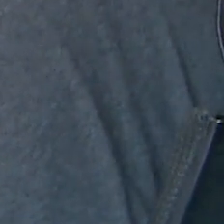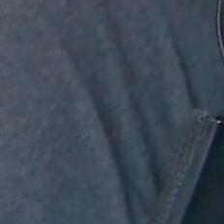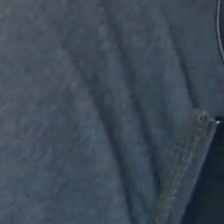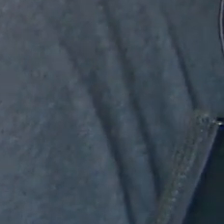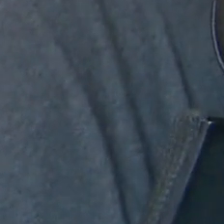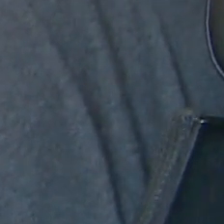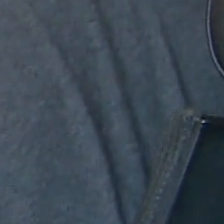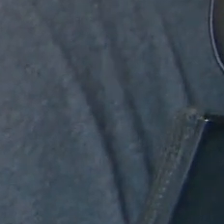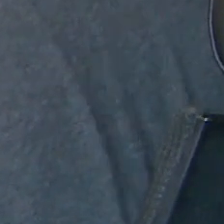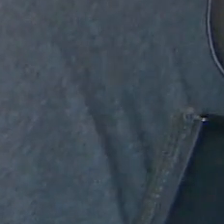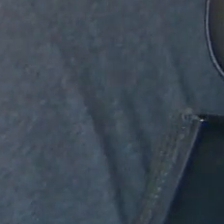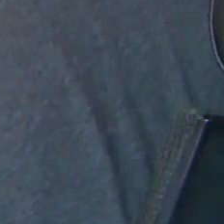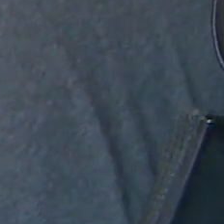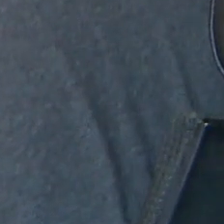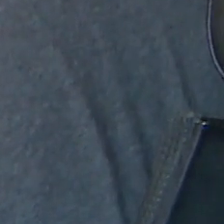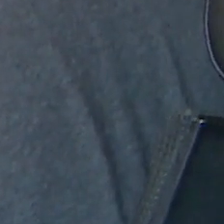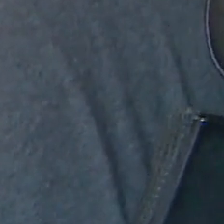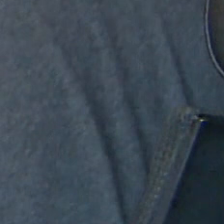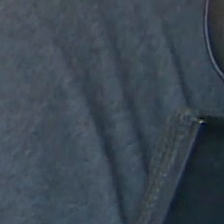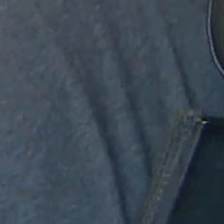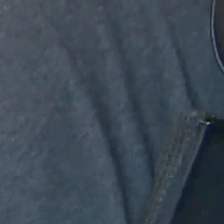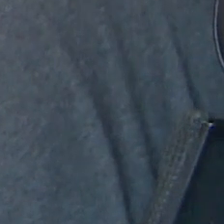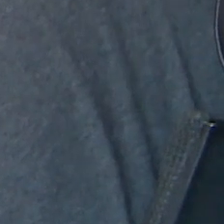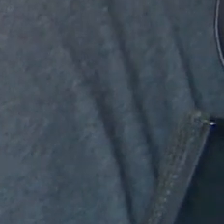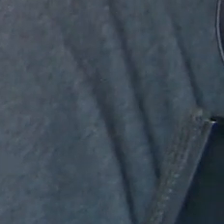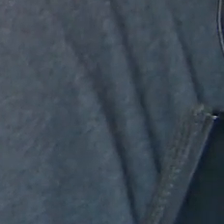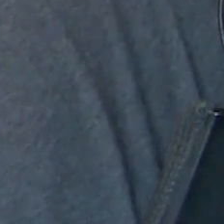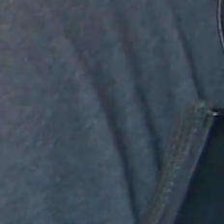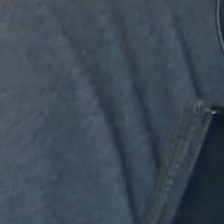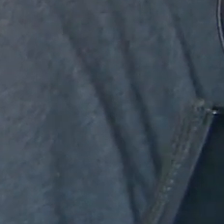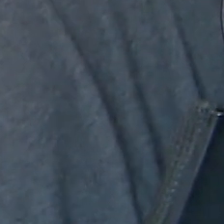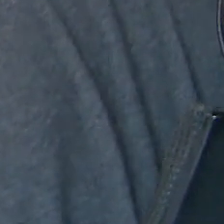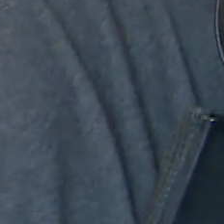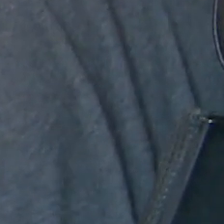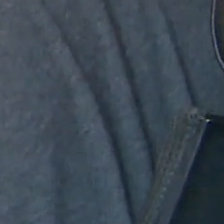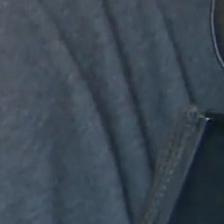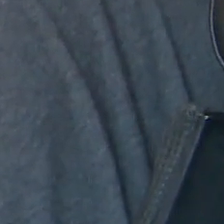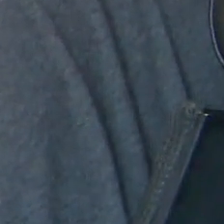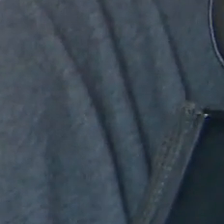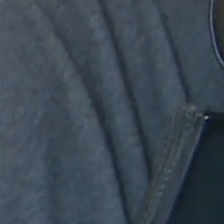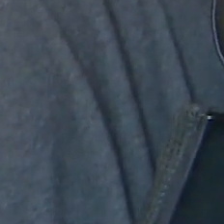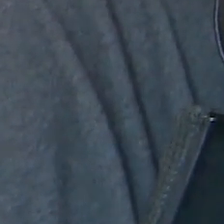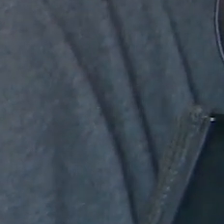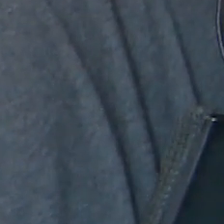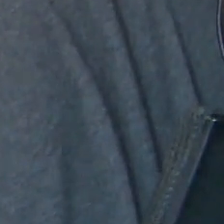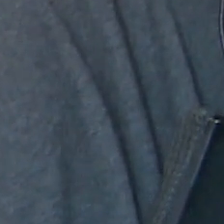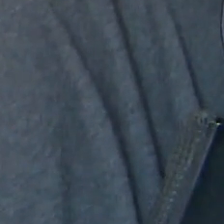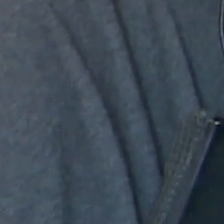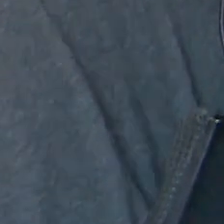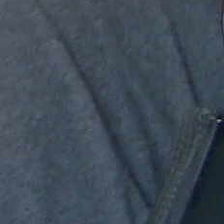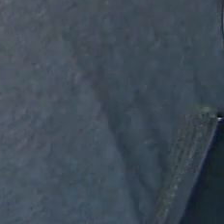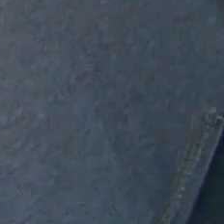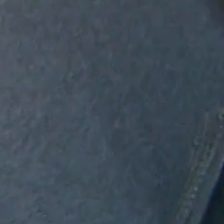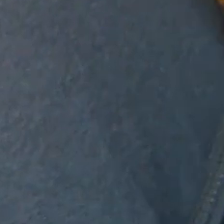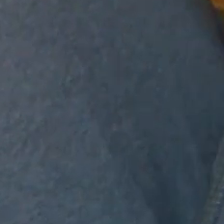telefone até está raiz, mas depois é adicionado isto, por exemplo. Agora vou pôr só estes